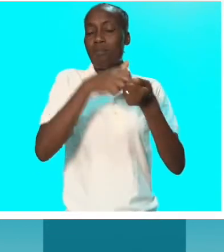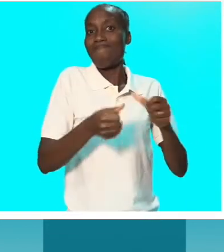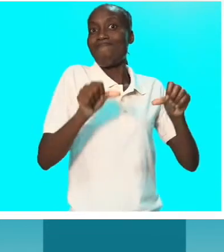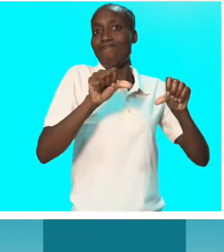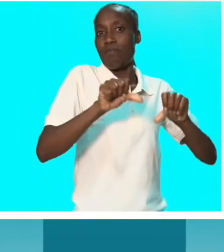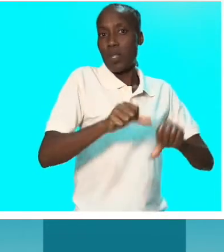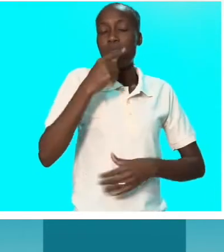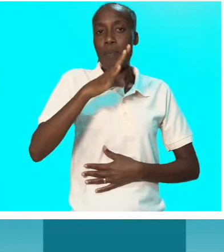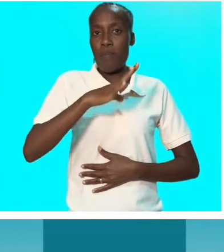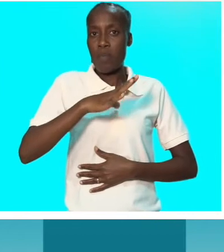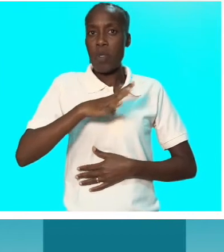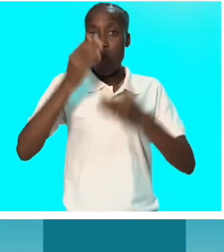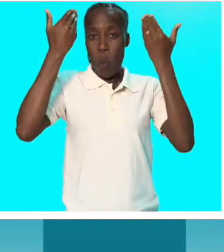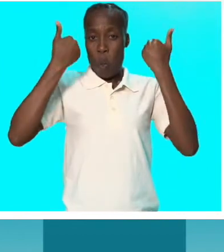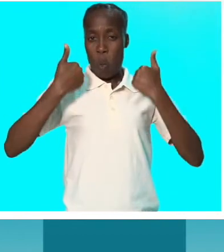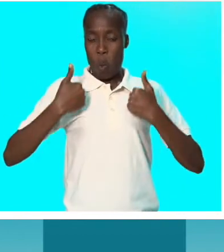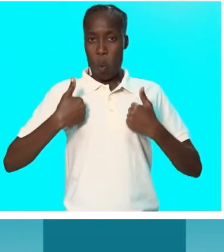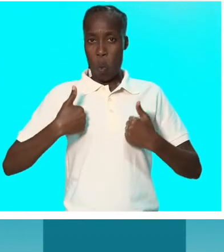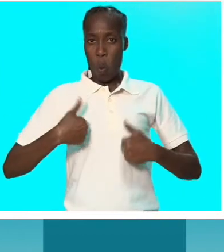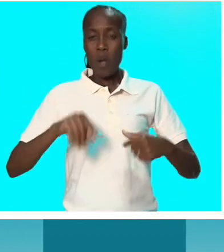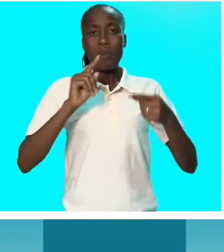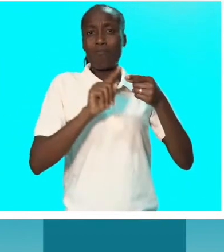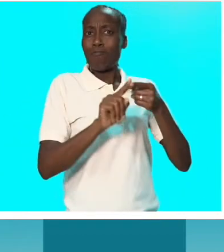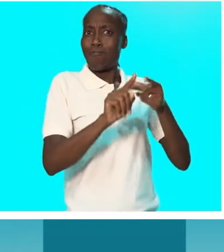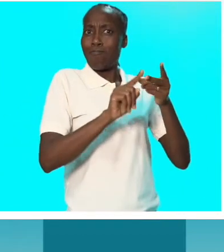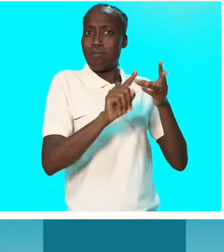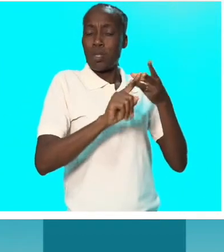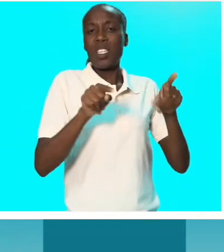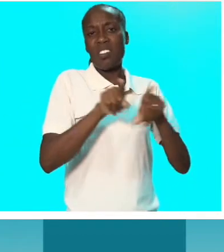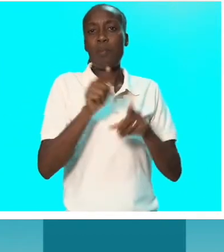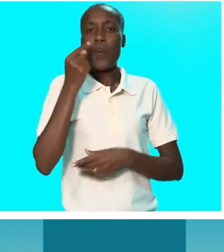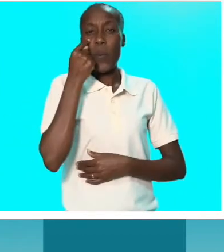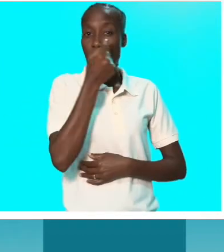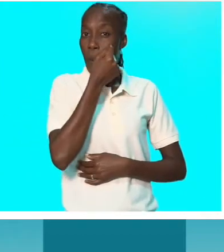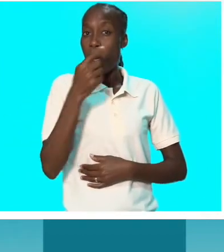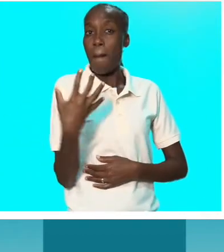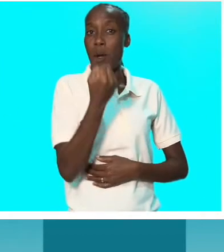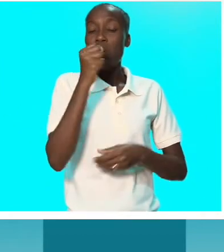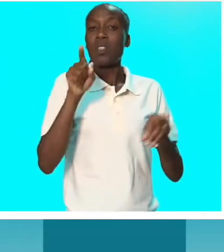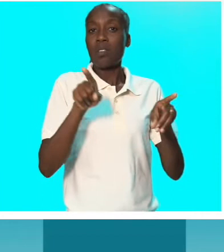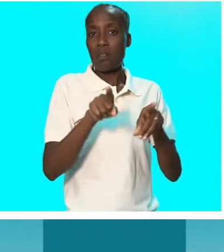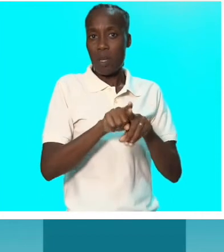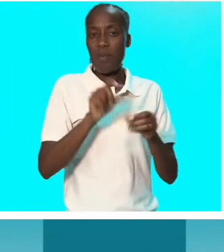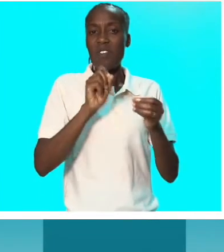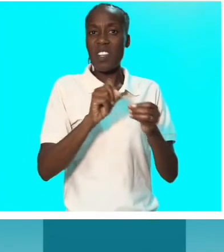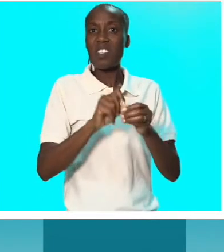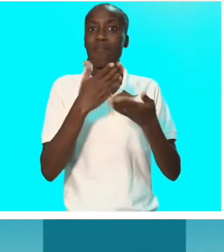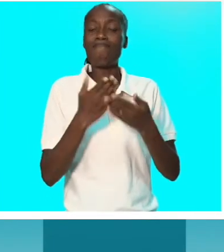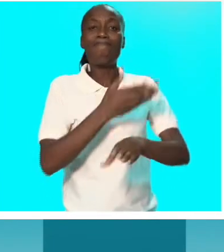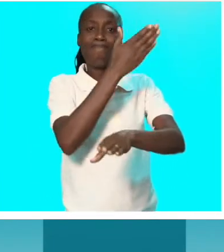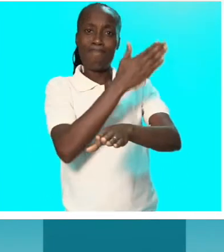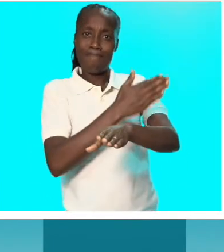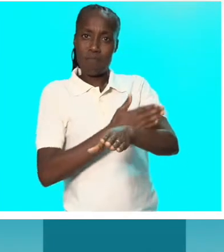graves problemas no sistema nervoso, rins e nos olhos. Pode-se levar à